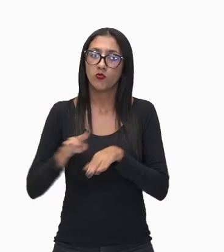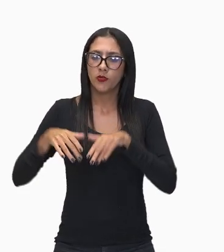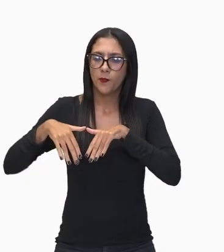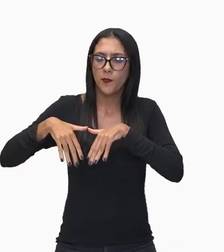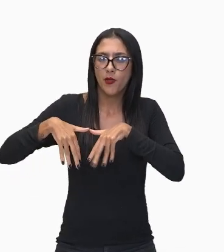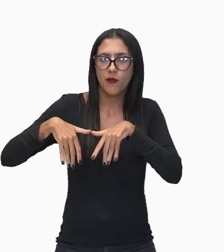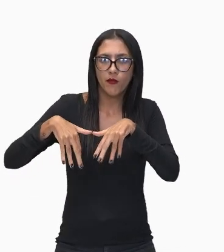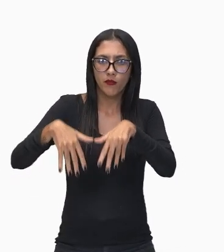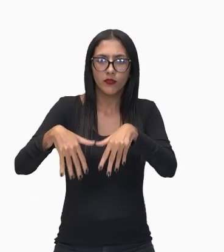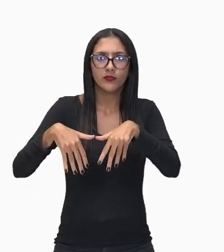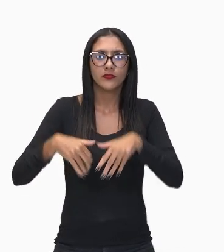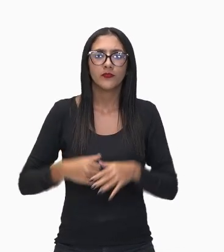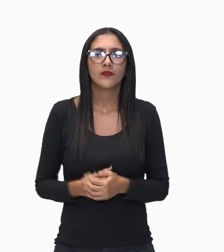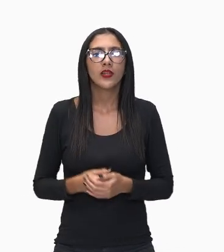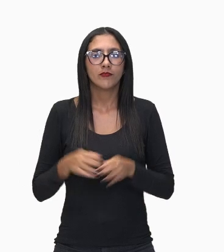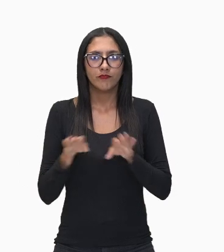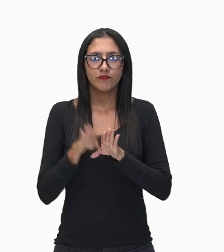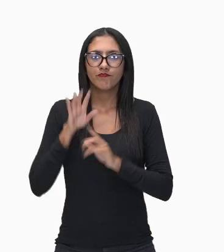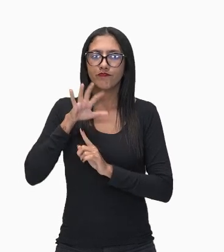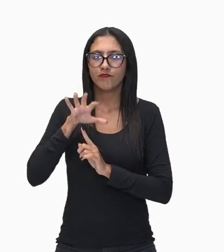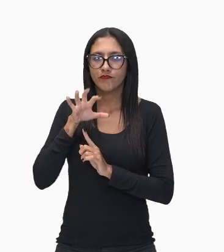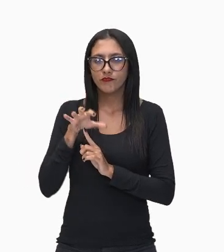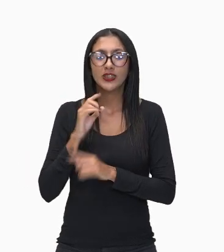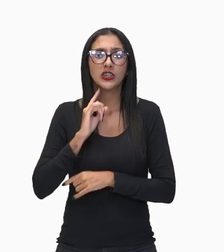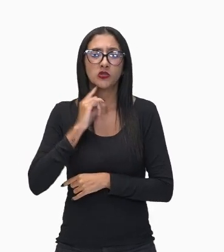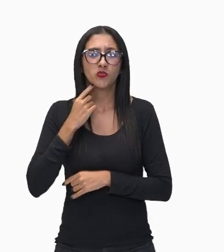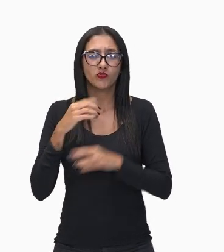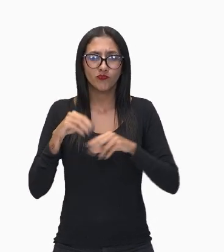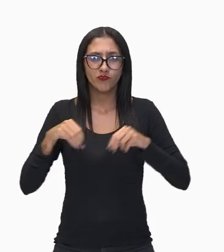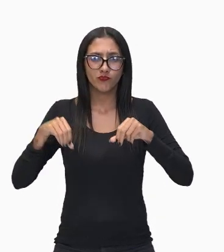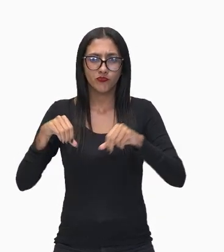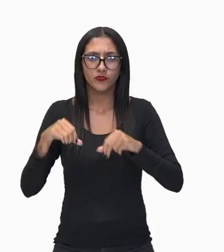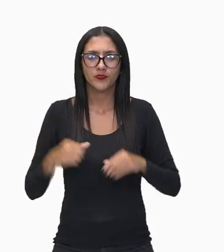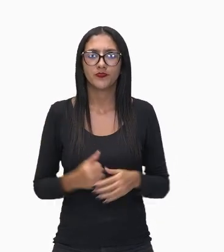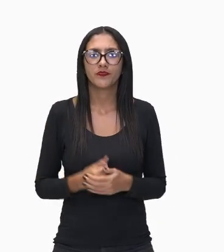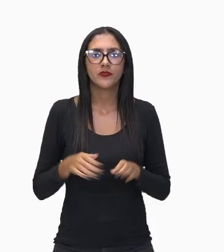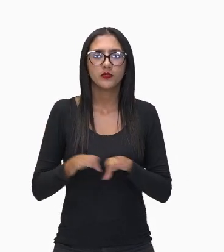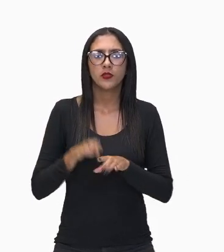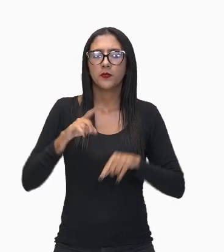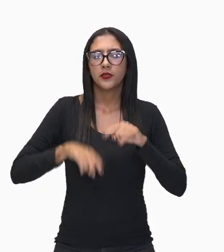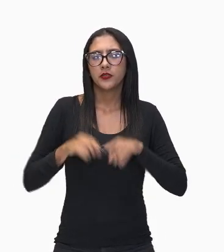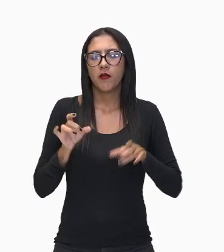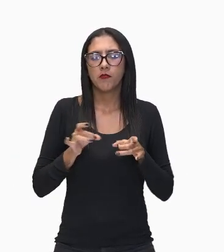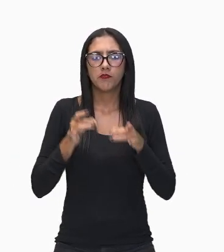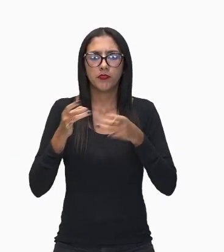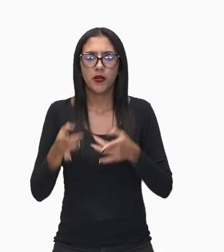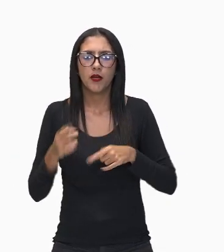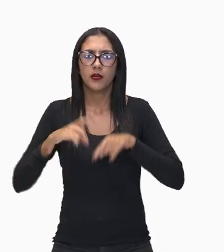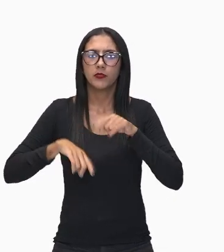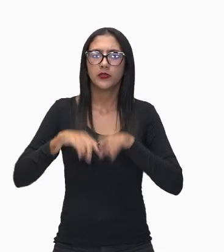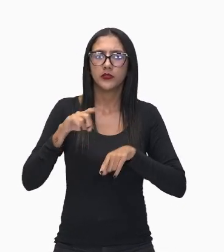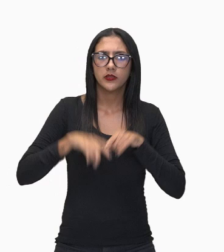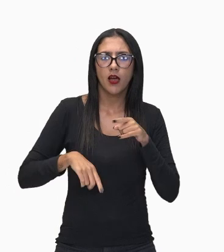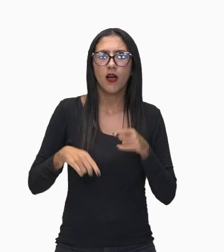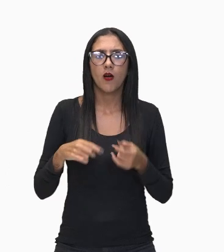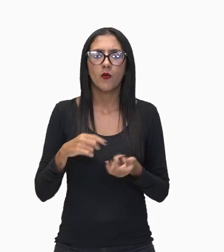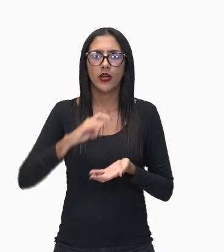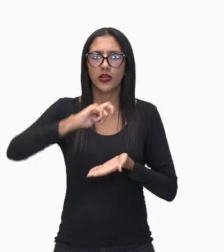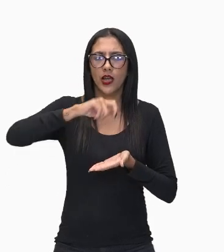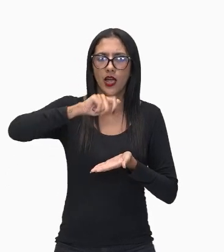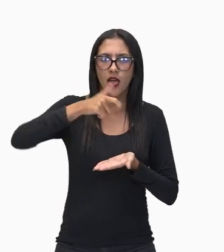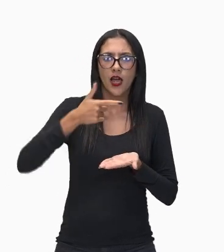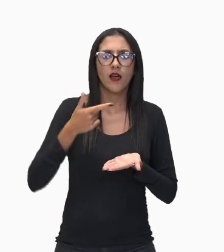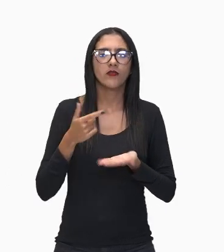né, contribui aí para a poluição dos solos. O descarte de embalagens, restos de insumos utilizados na produção e